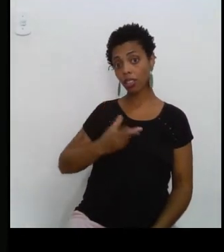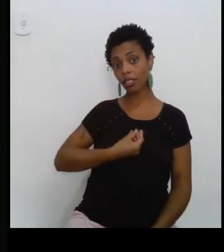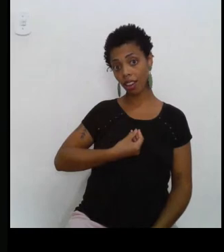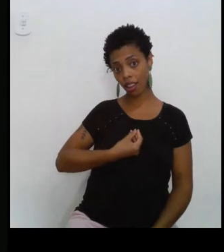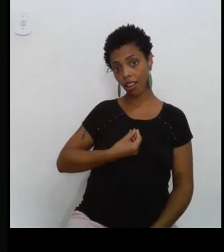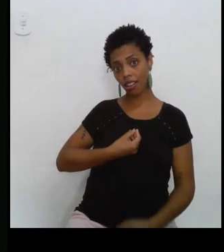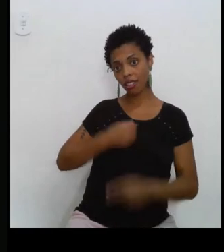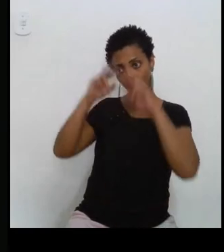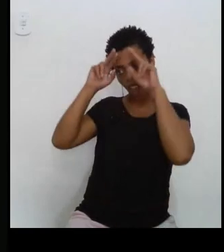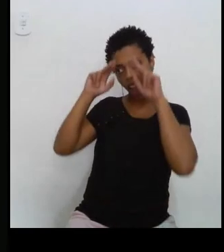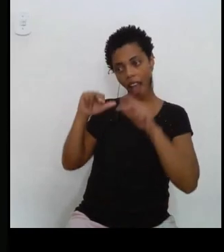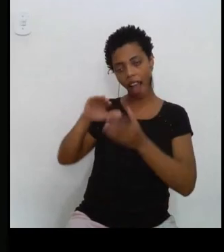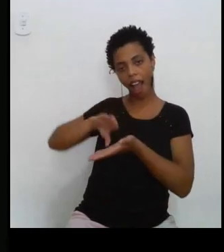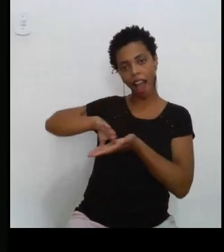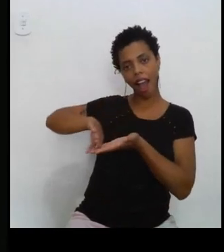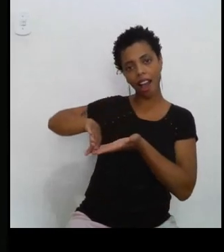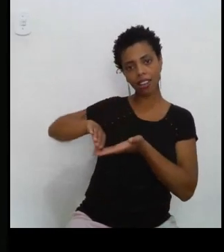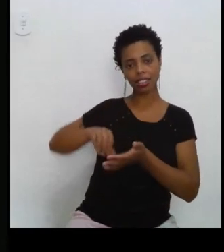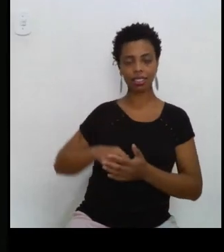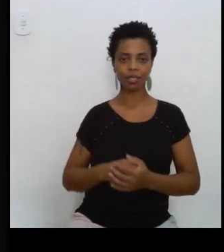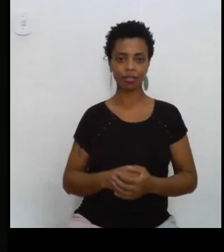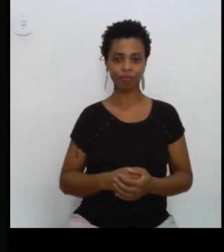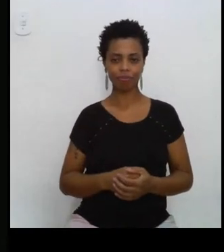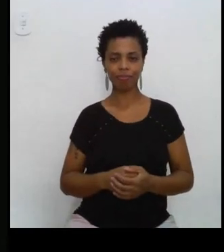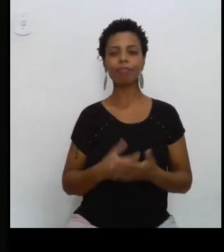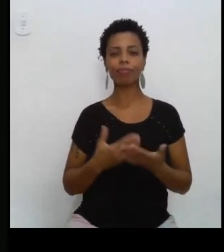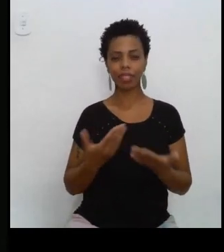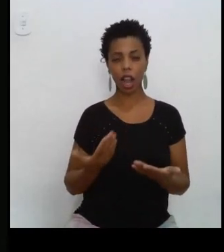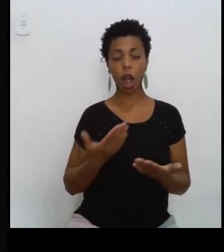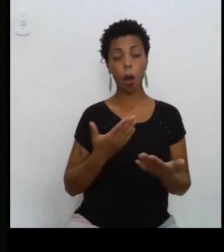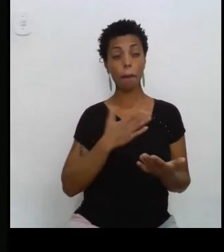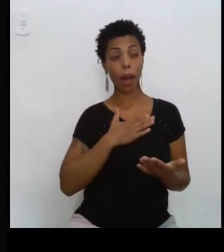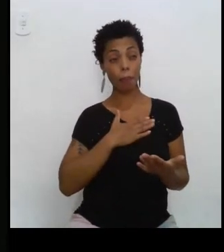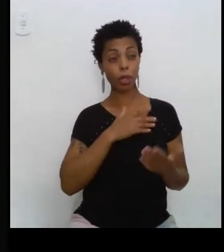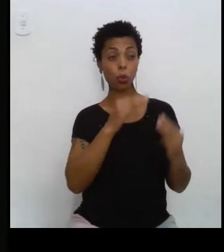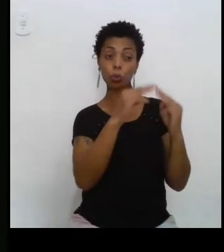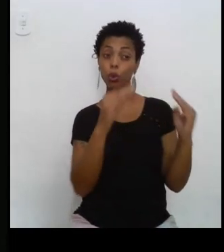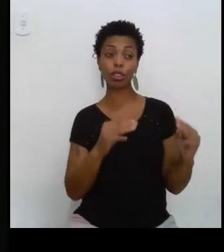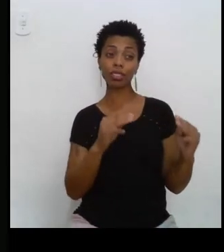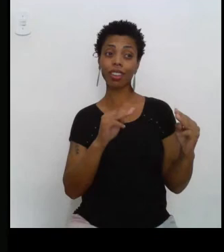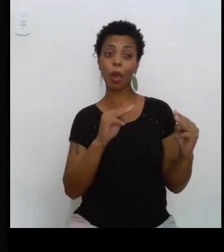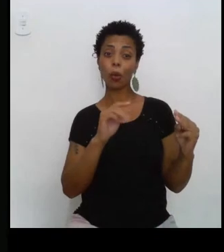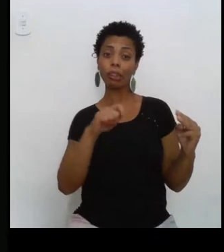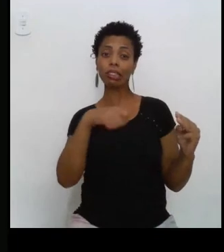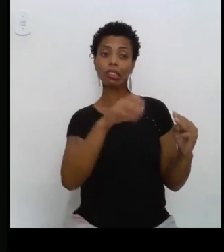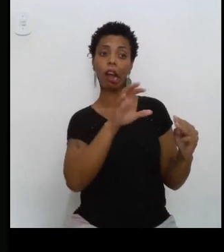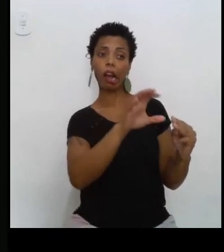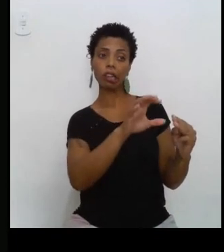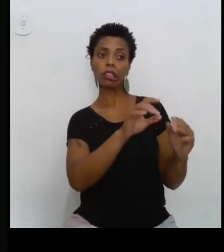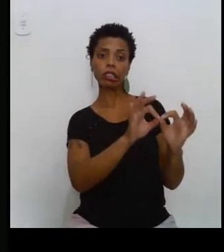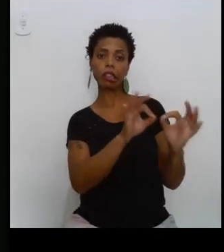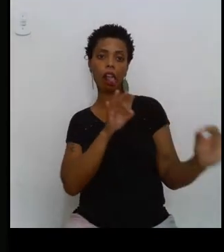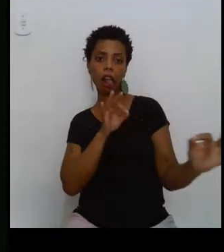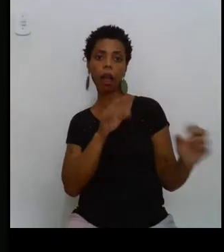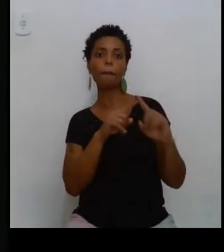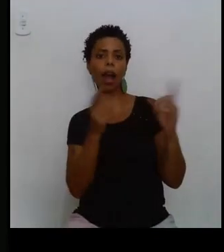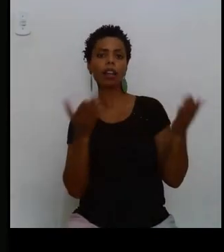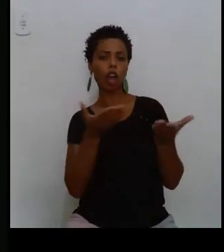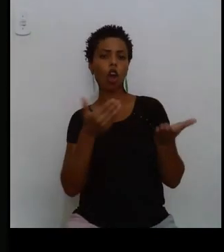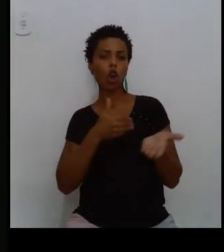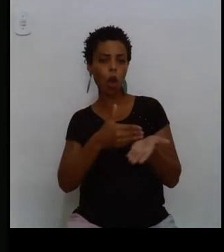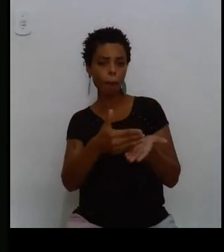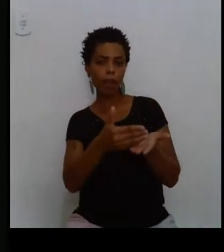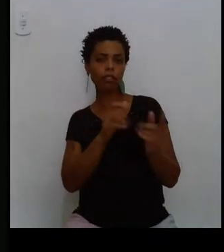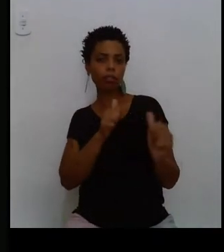Então para mim o museu Ocupa um pouco esse lugar e agora eu tenho cada vez mais me aproximado né museus da galeria de arte